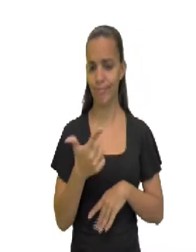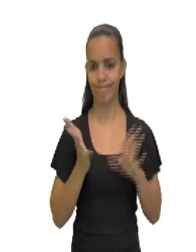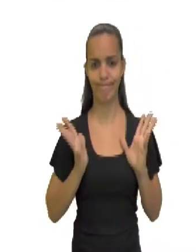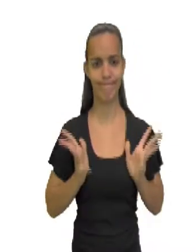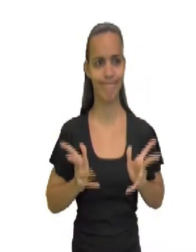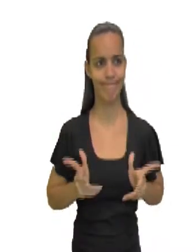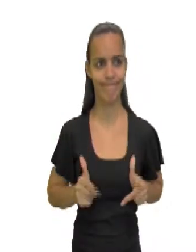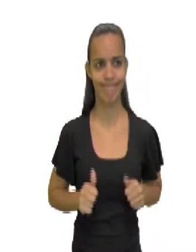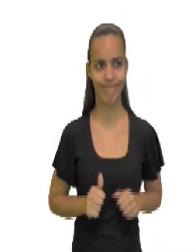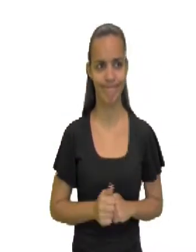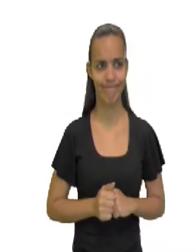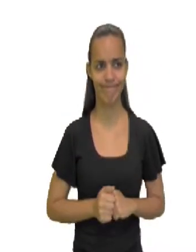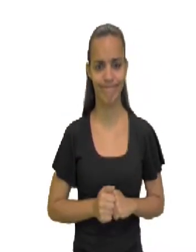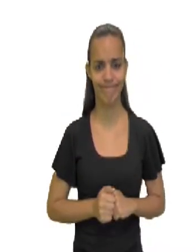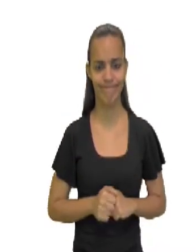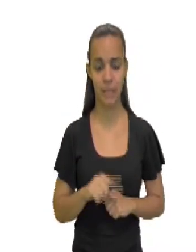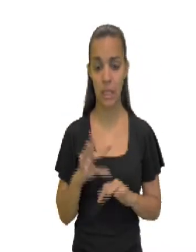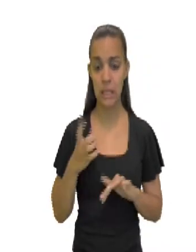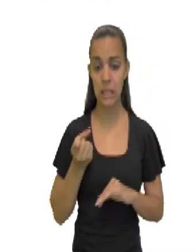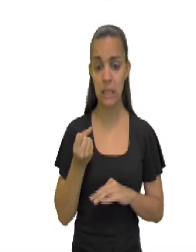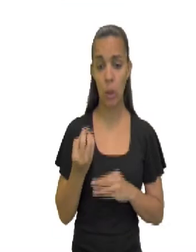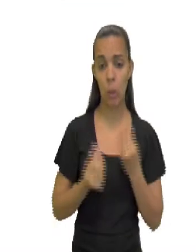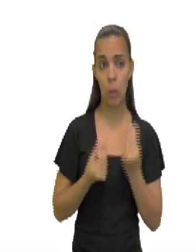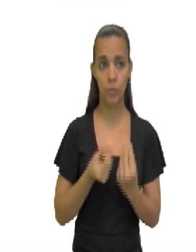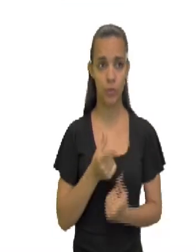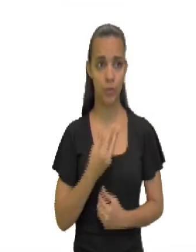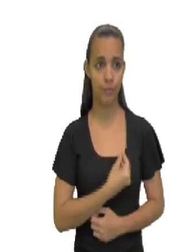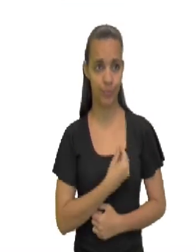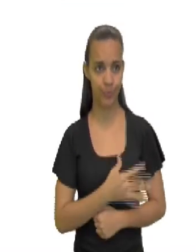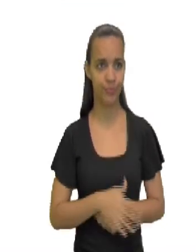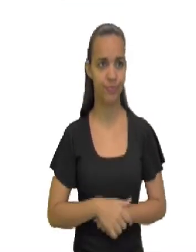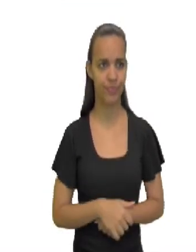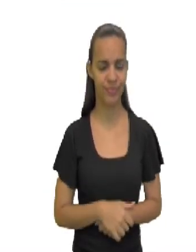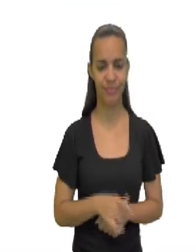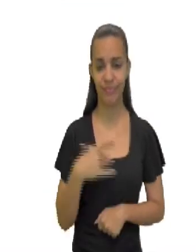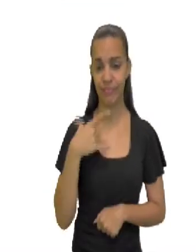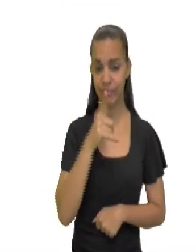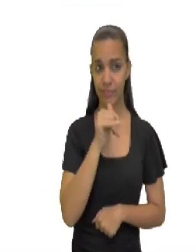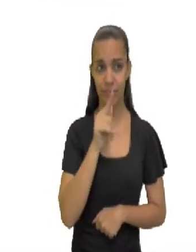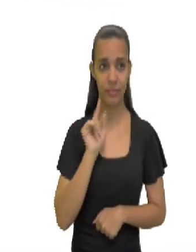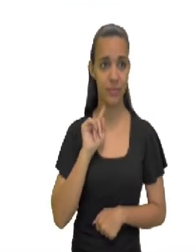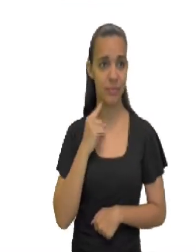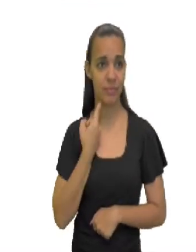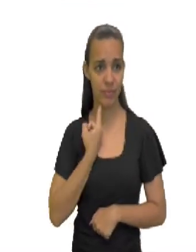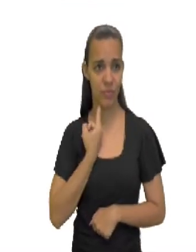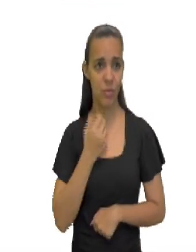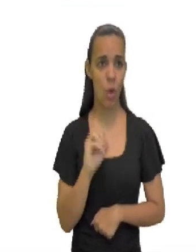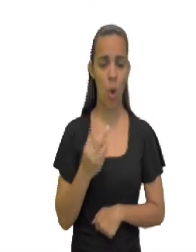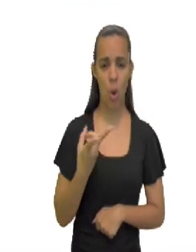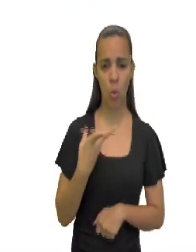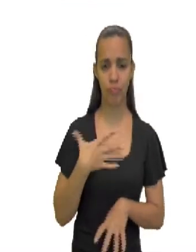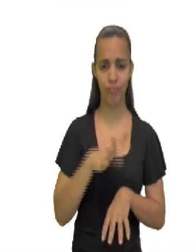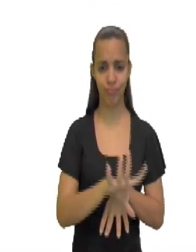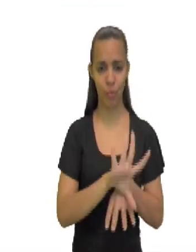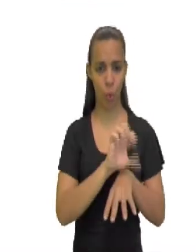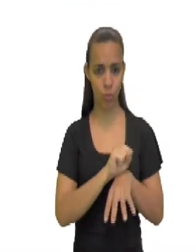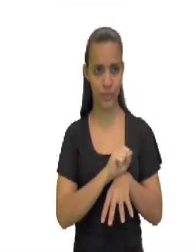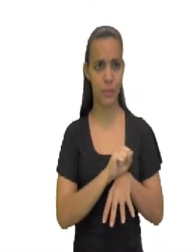ser consumida por nós, certo? A água poluída ou contaminada pode